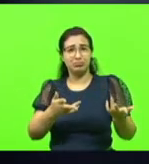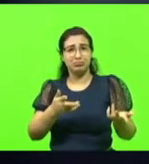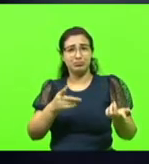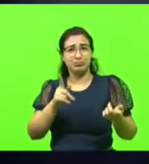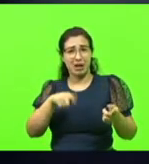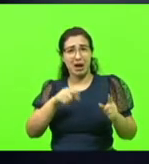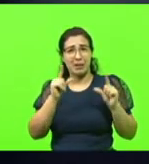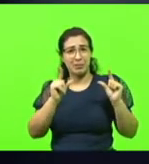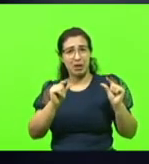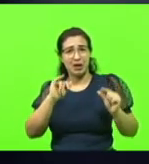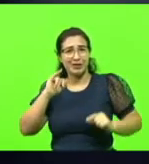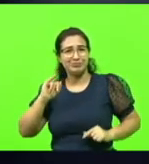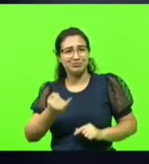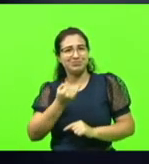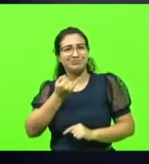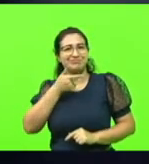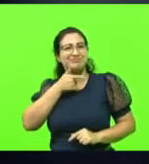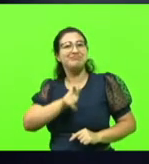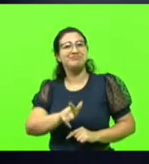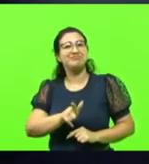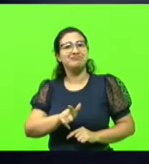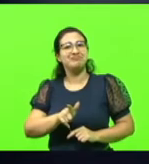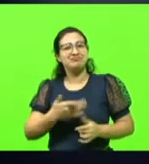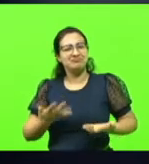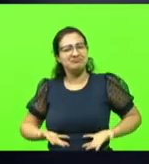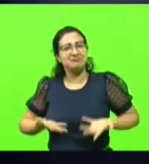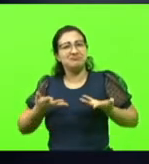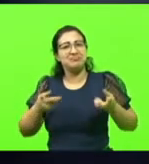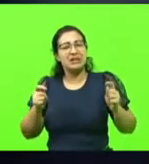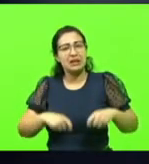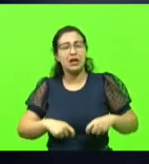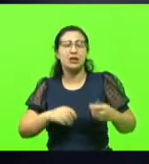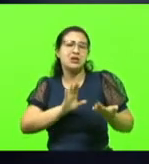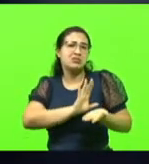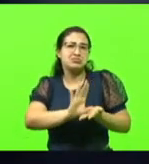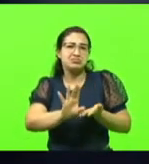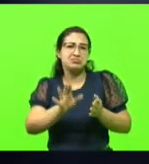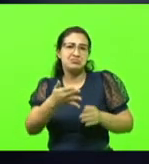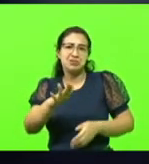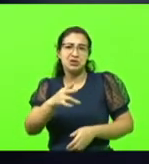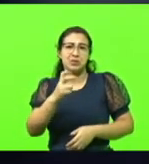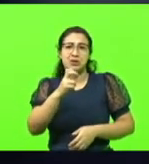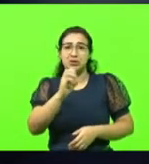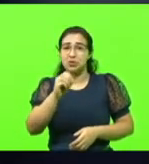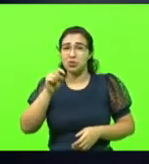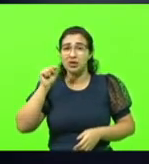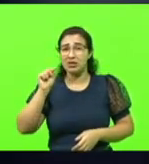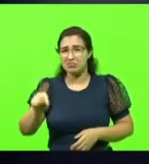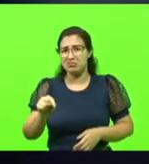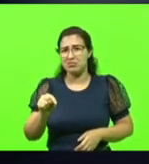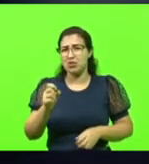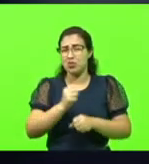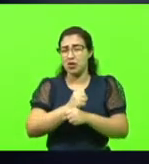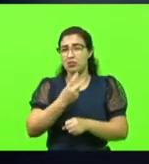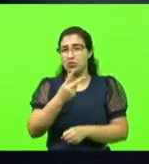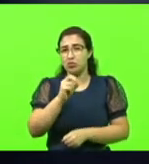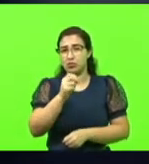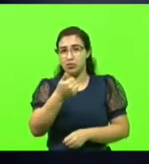isso eleva a autoestima. E aí eu destinei na faixa de R$50 mil, lá em